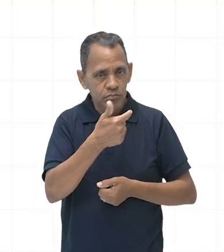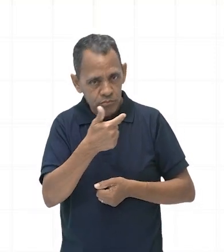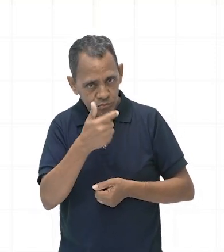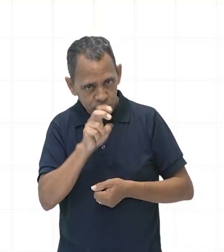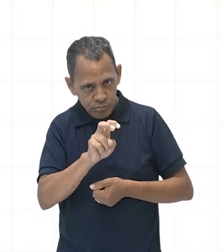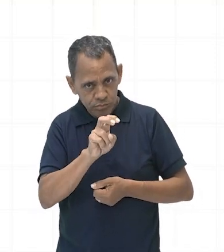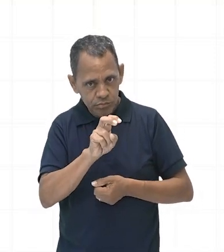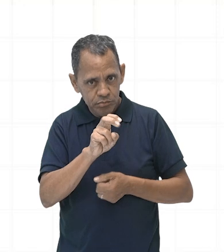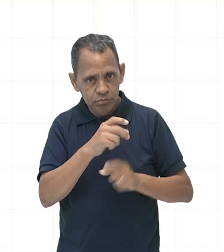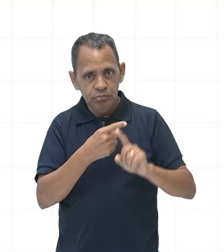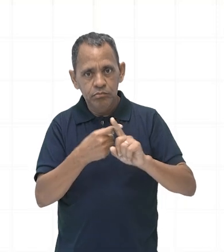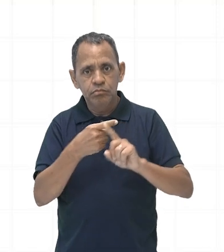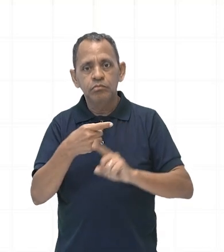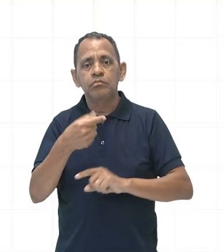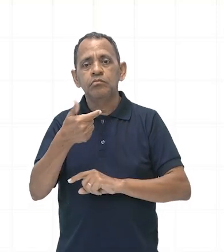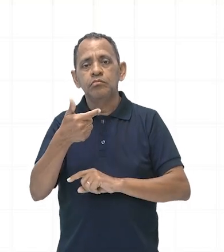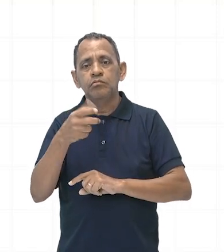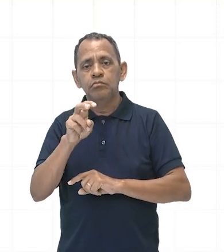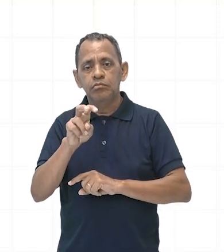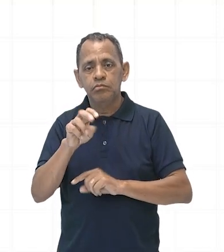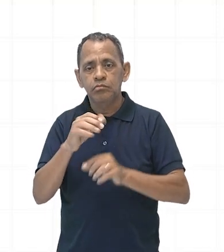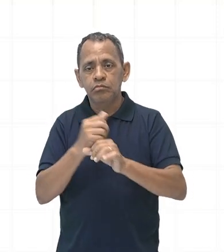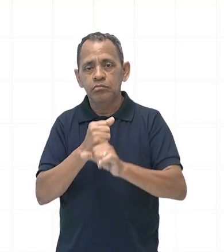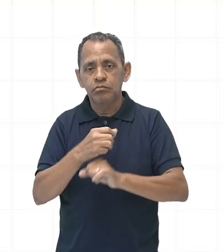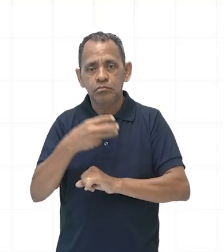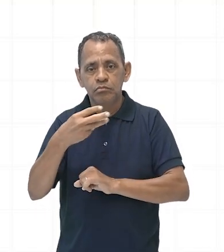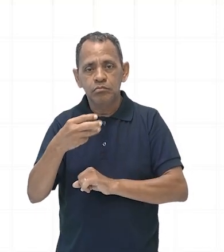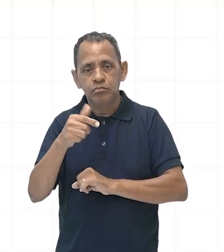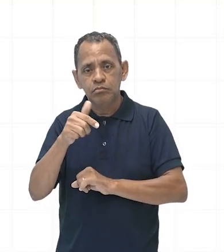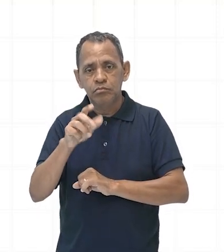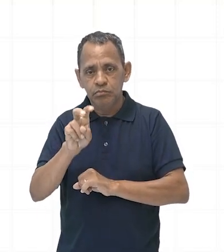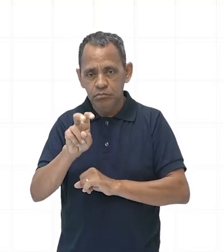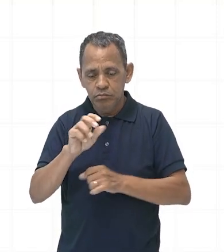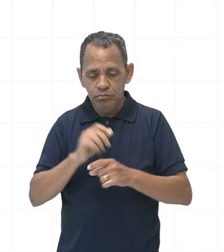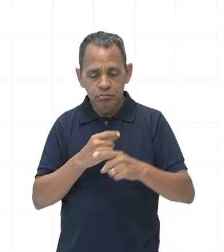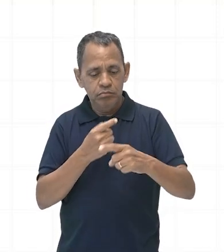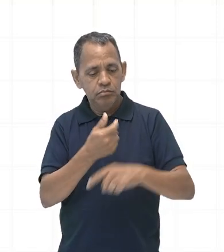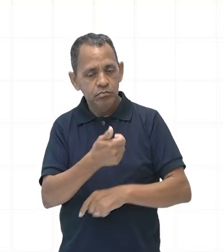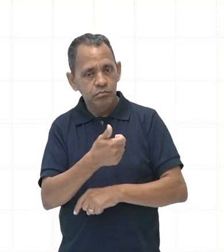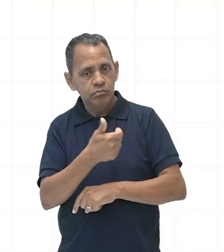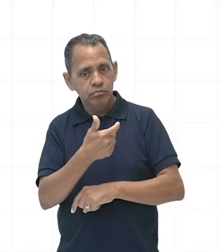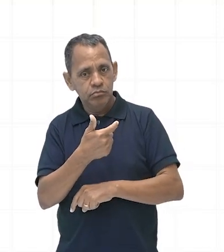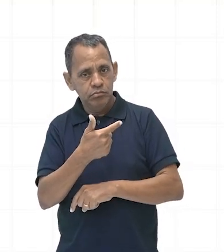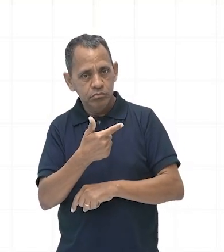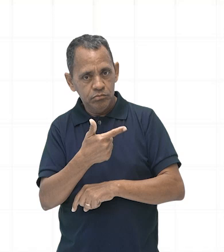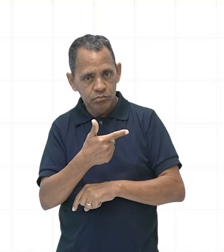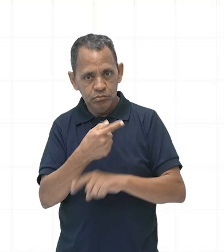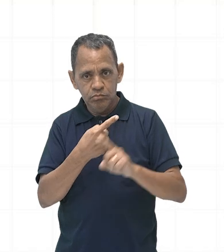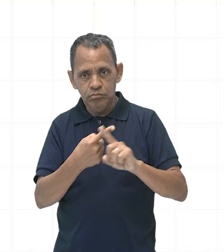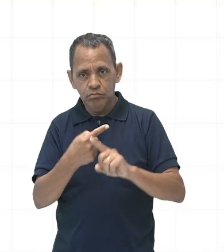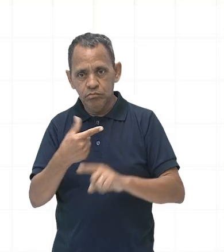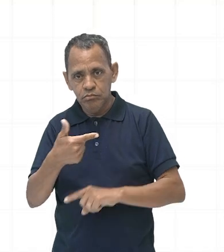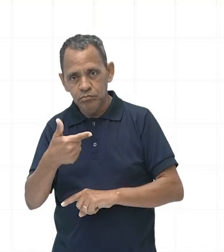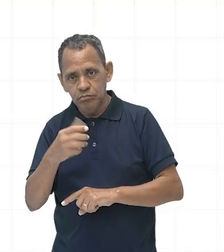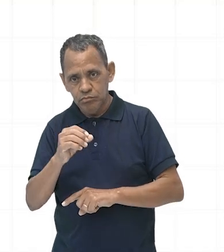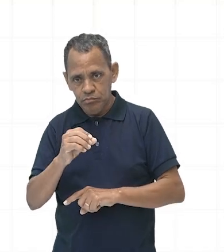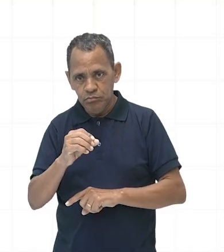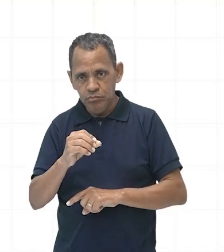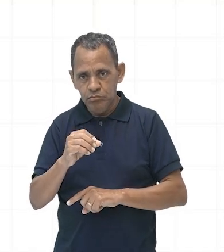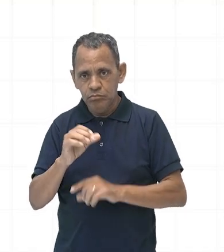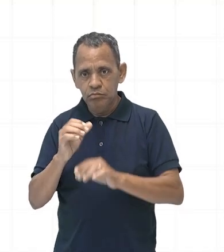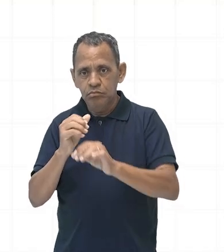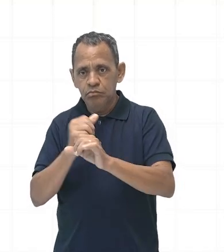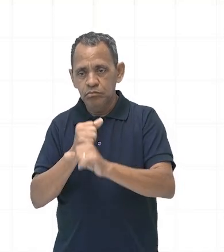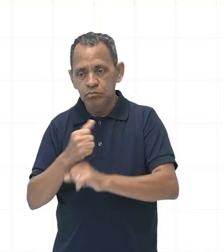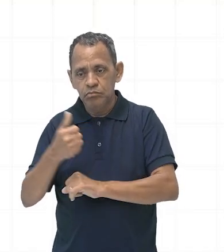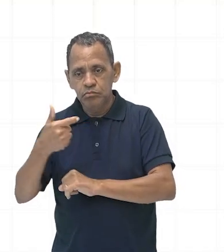25 dá 375. 12 vezes 20, vou